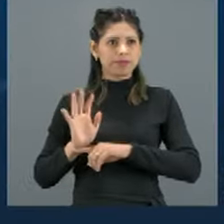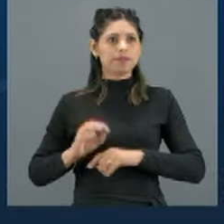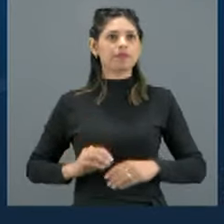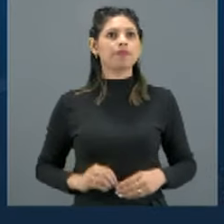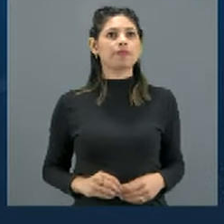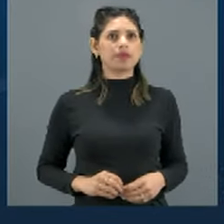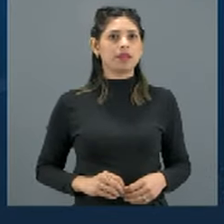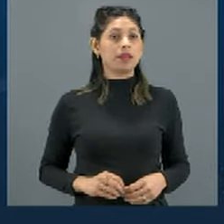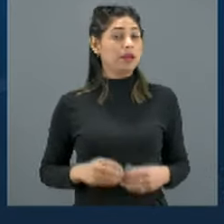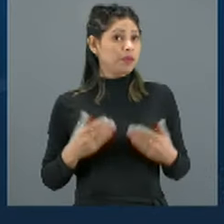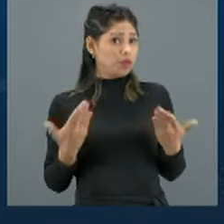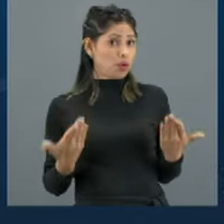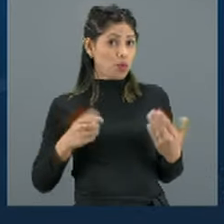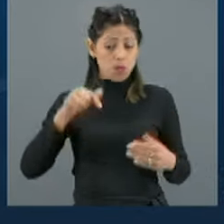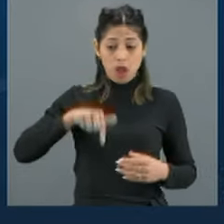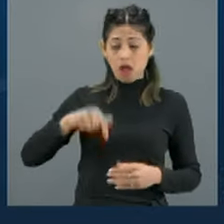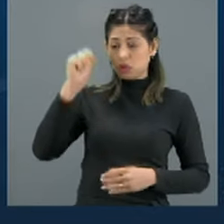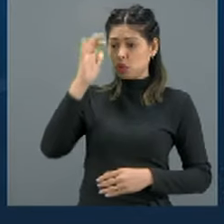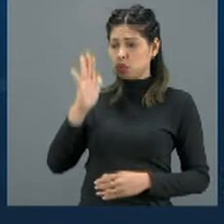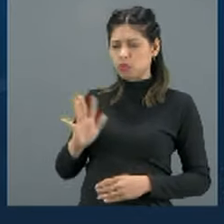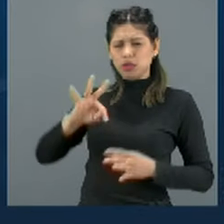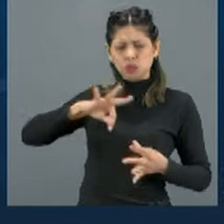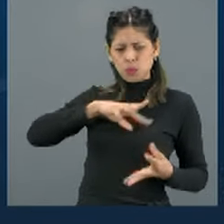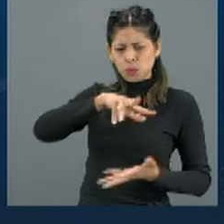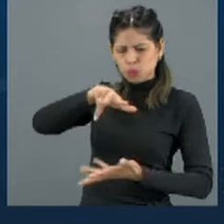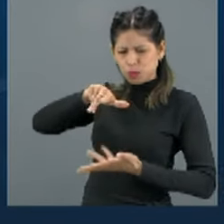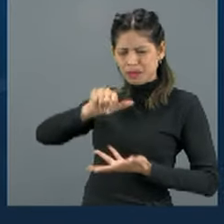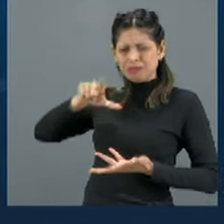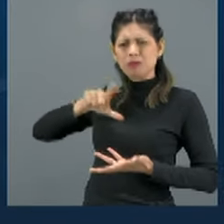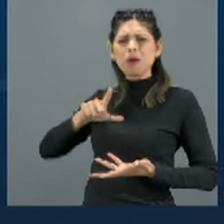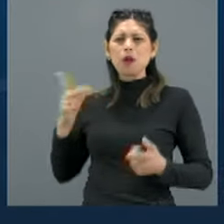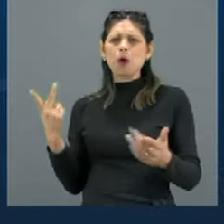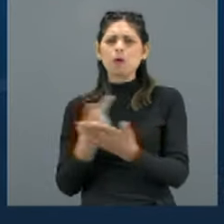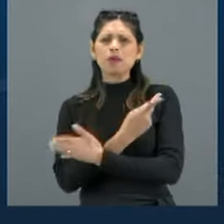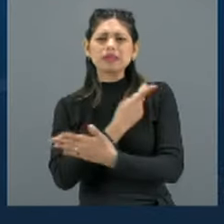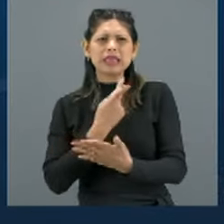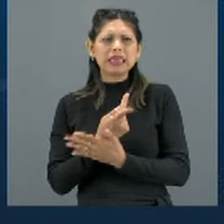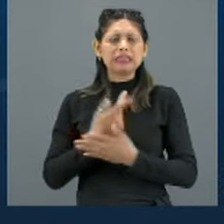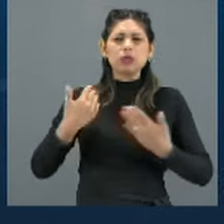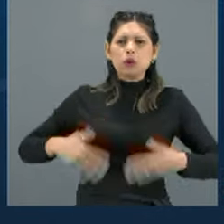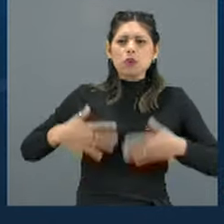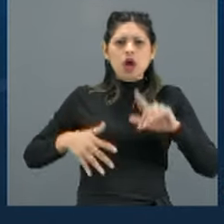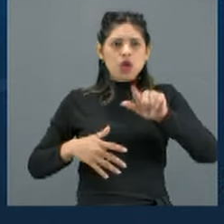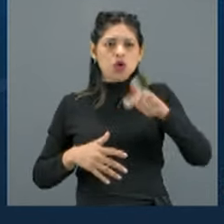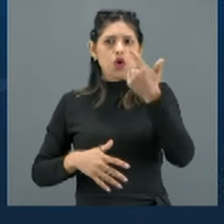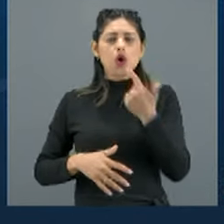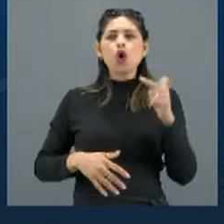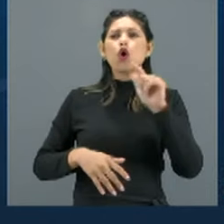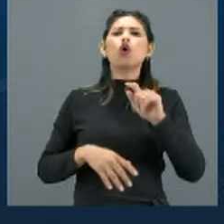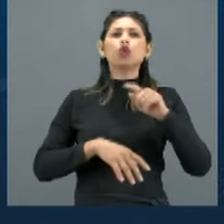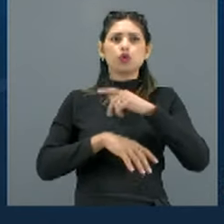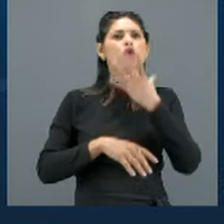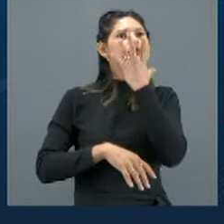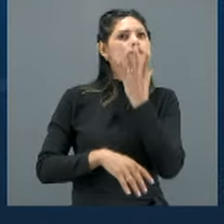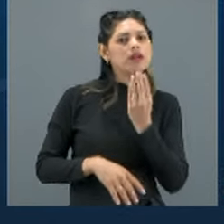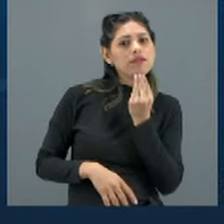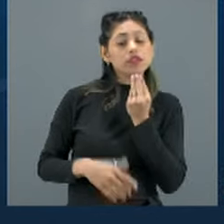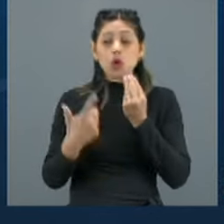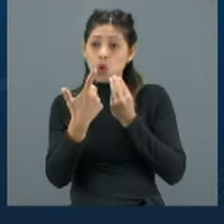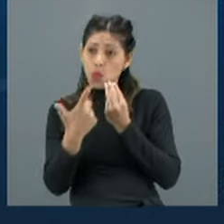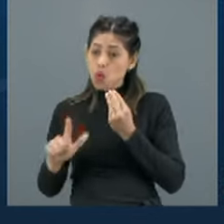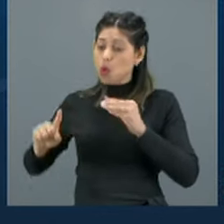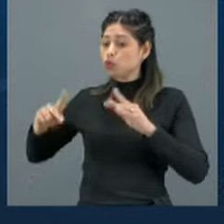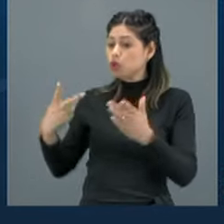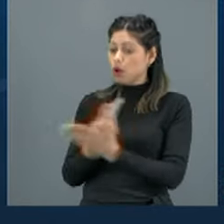Enquanto o Brasil e o mundo acompanham a tragédia humanitária no Oriente Médio, uma outra tragédia silenciosa acontece na